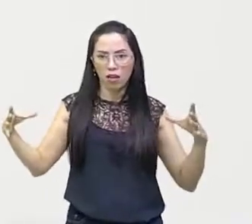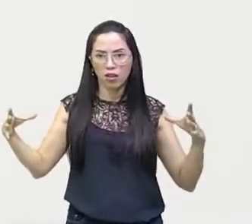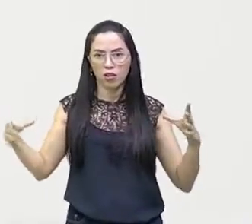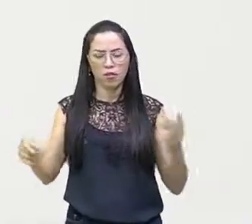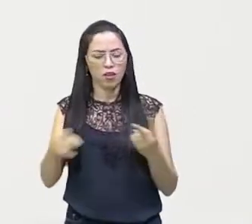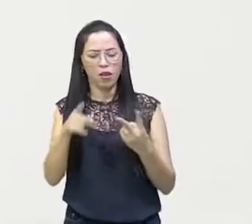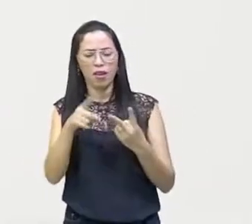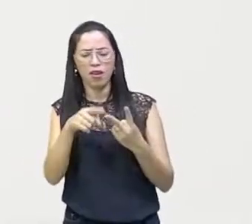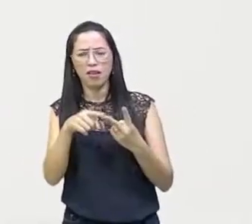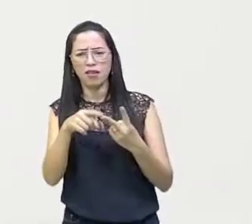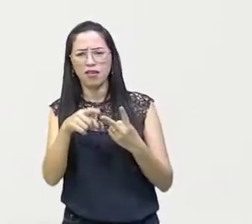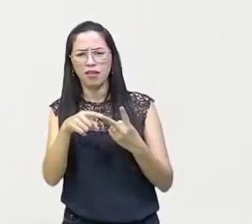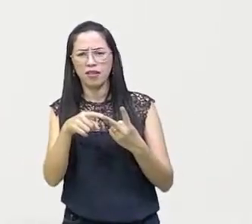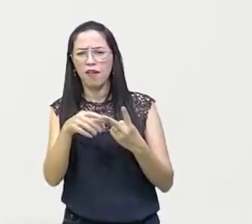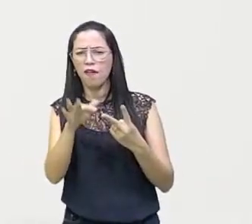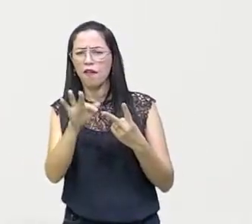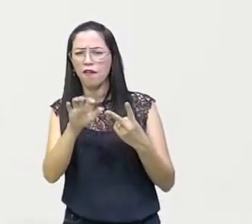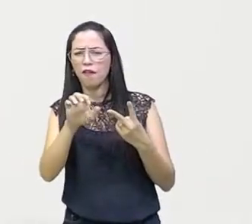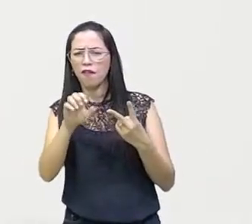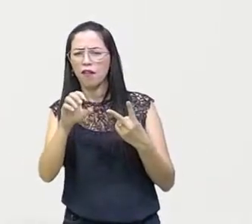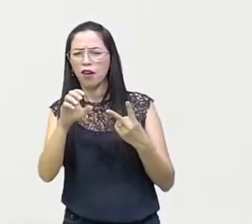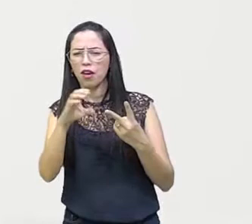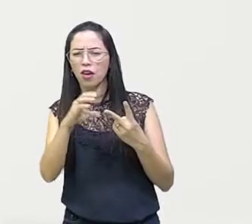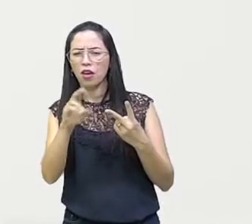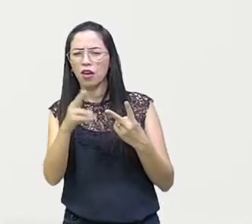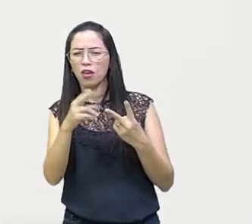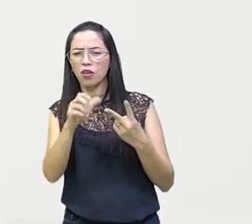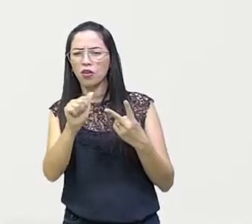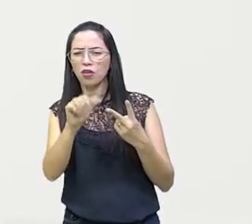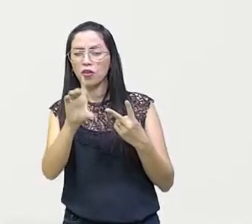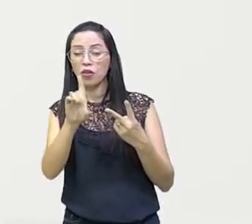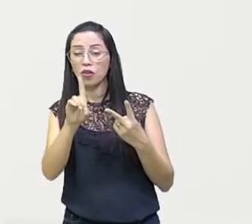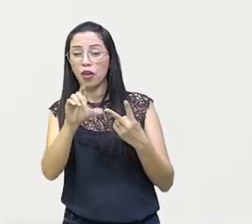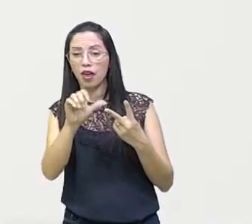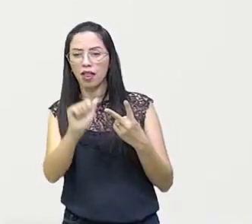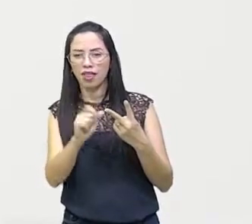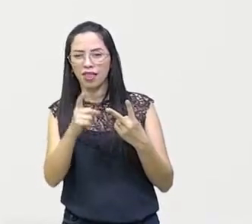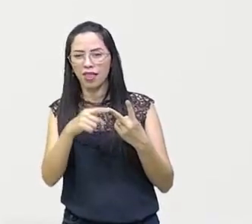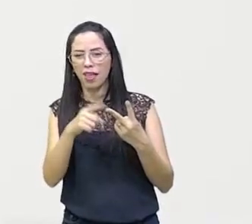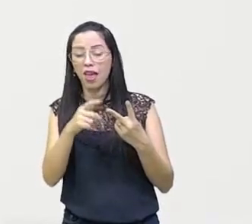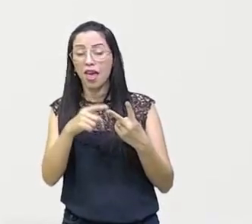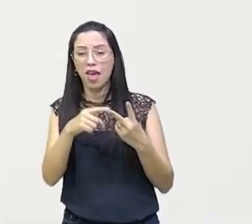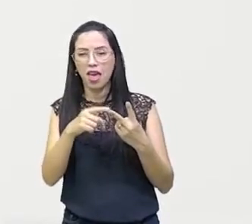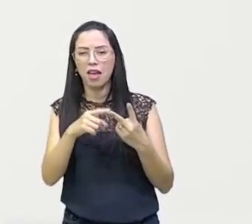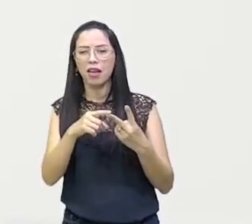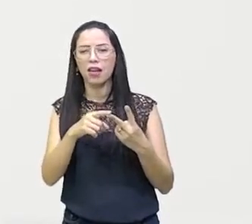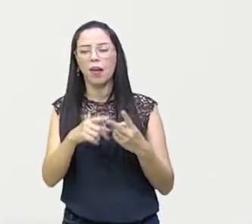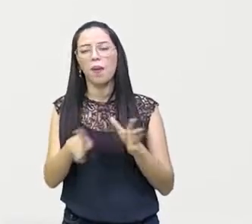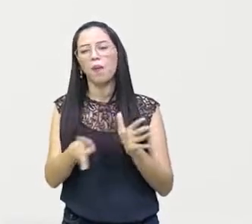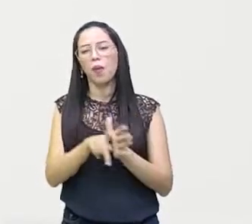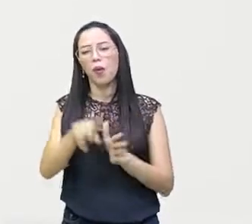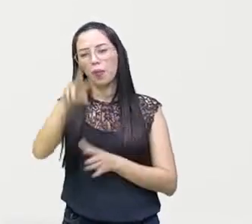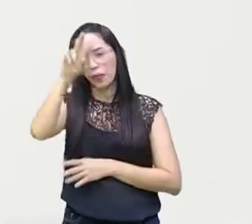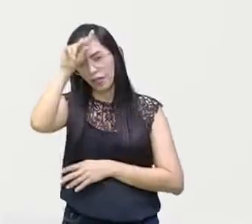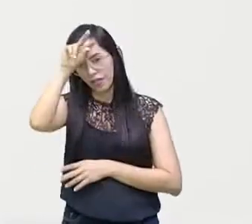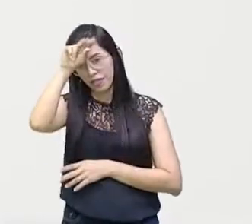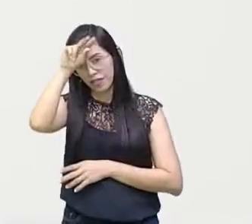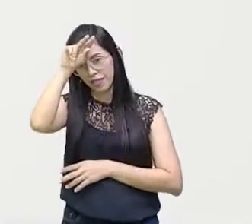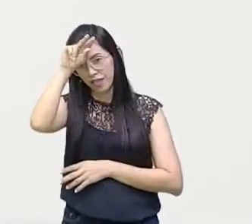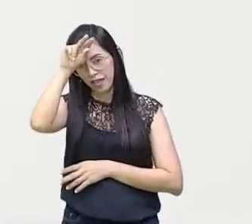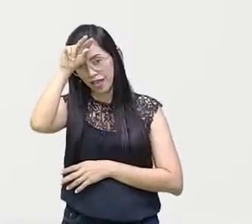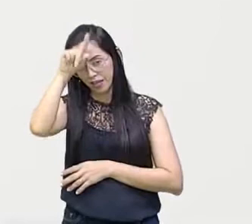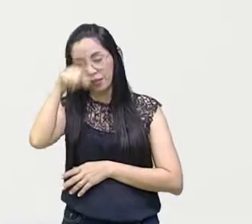Porque eles possuem uma circulação limitada. Já na aberta não, ele possui